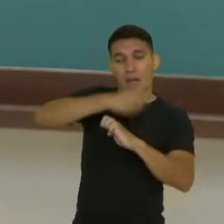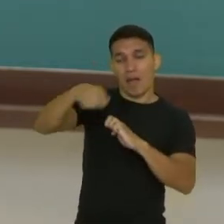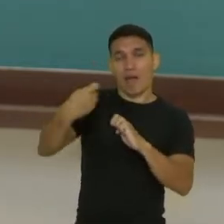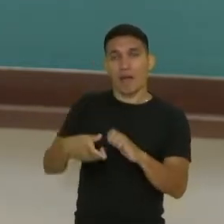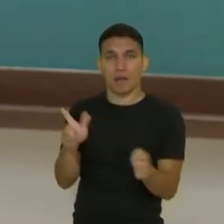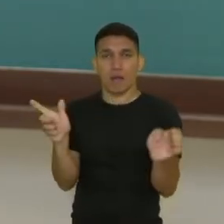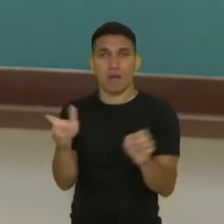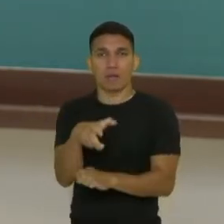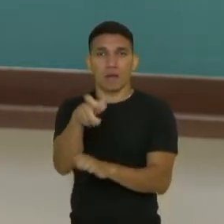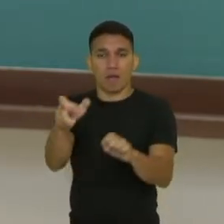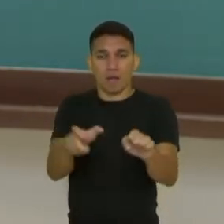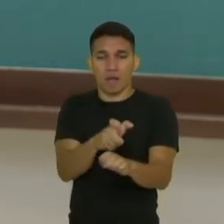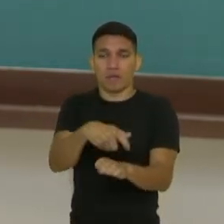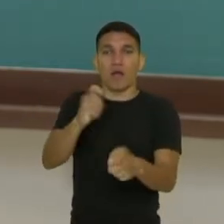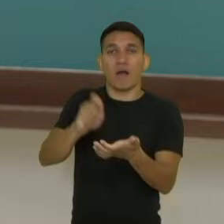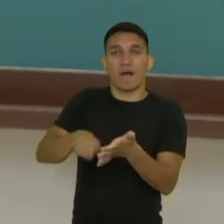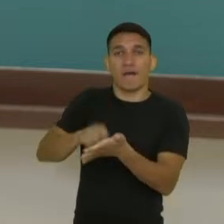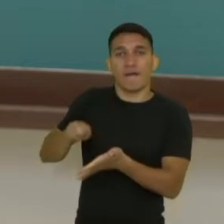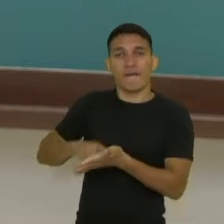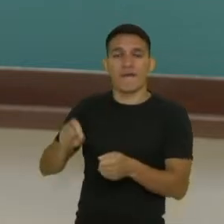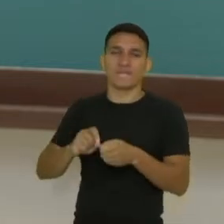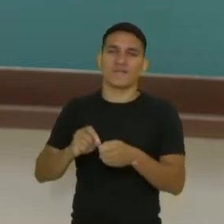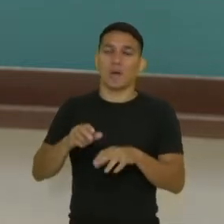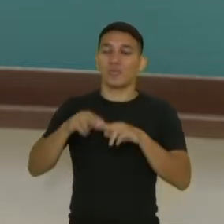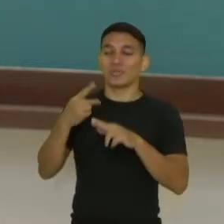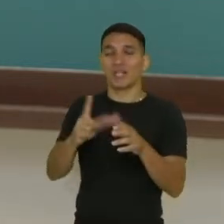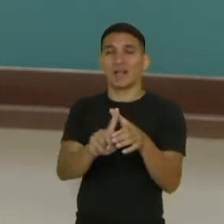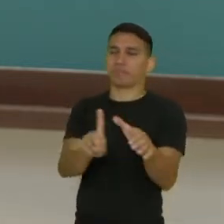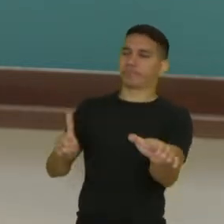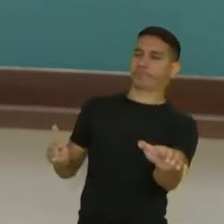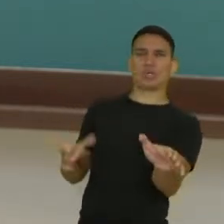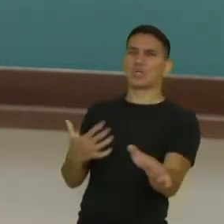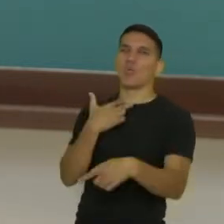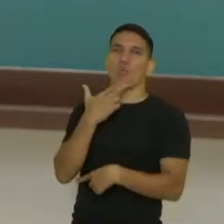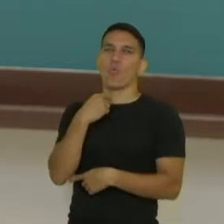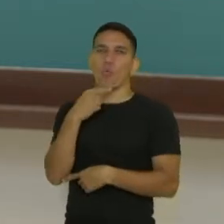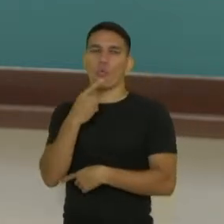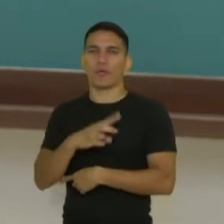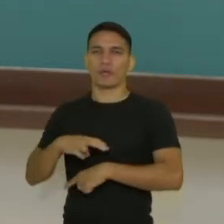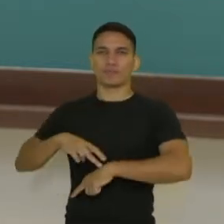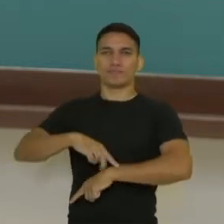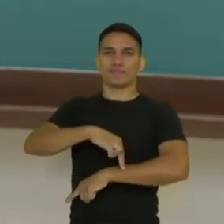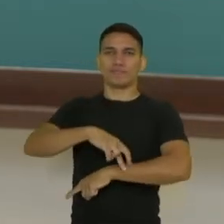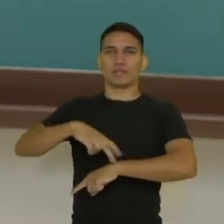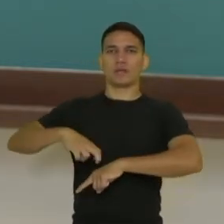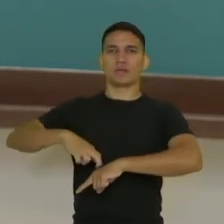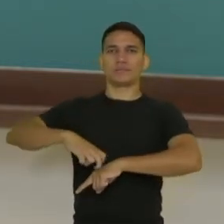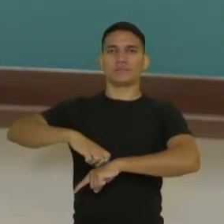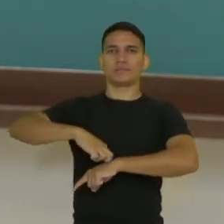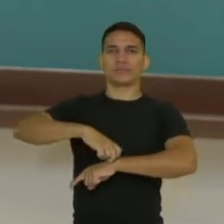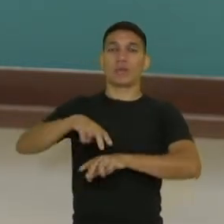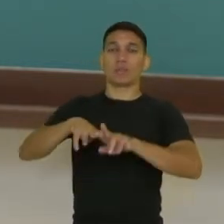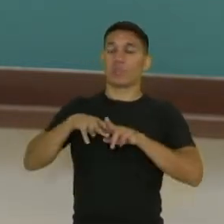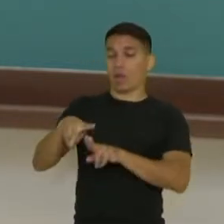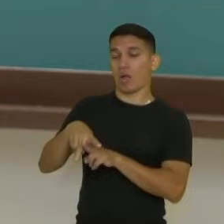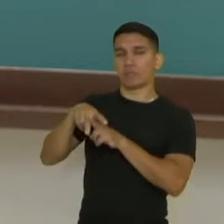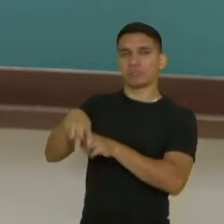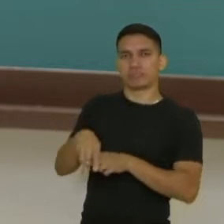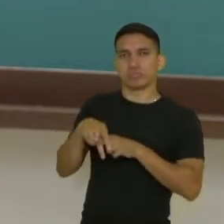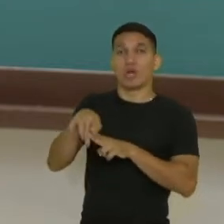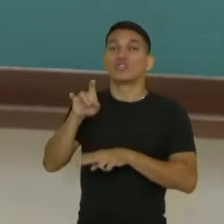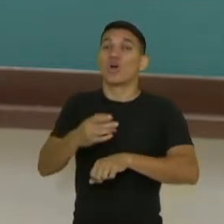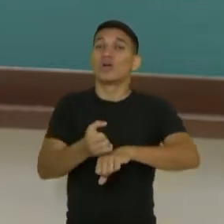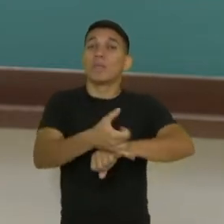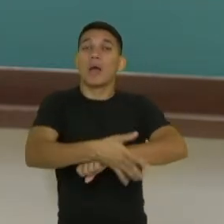poder trabalhar. Então ele foi uma pessoa que foi reclusa, ele não conseguia andar de pé, tinha que andar de joelhos, então ele andava de um burrinho, ele andava só de madrugada